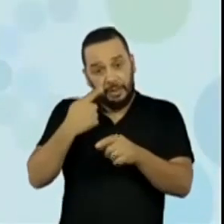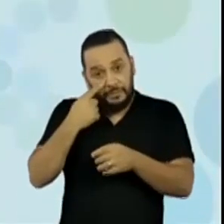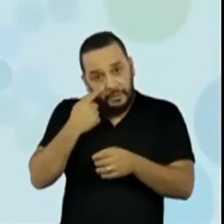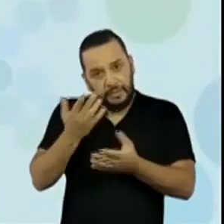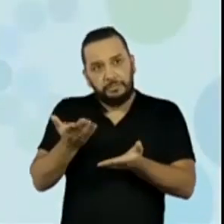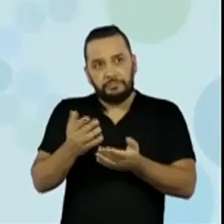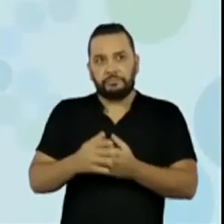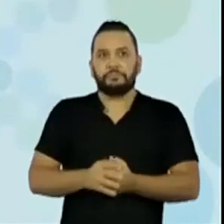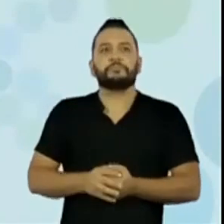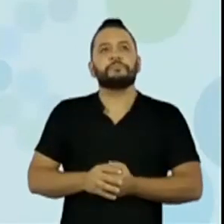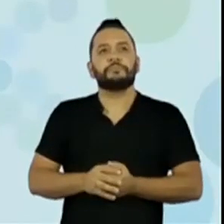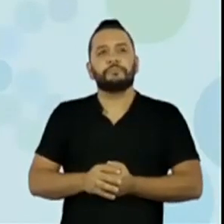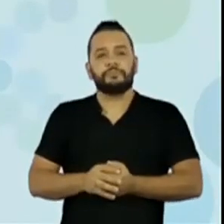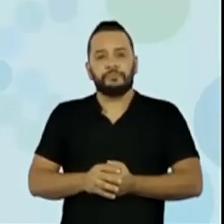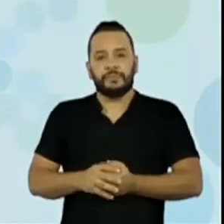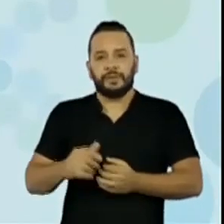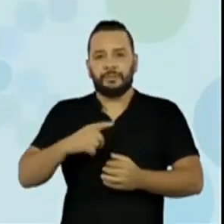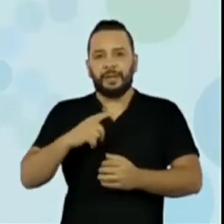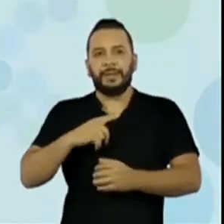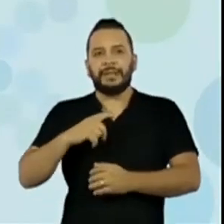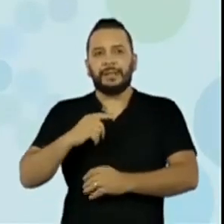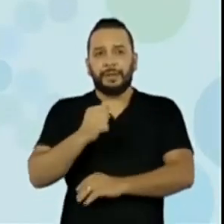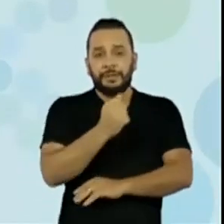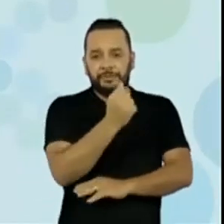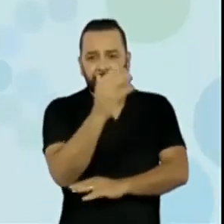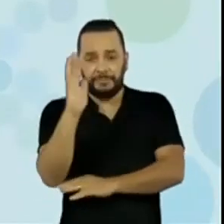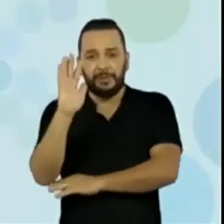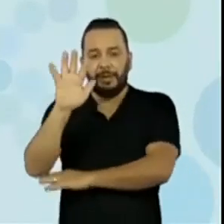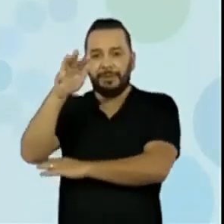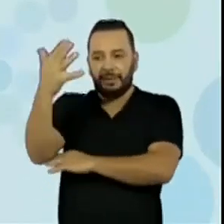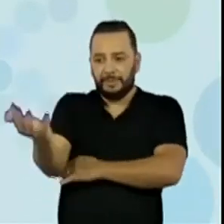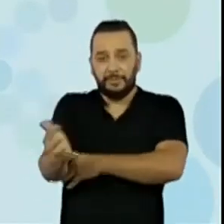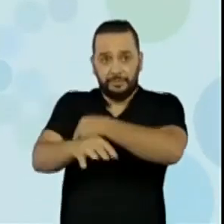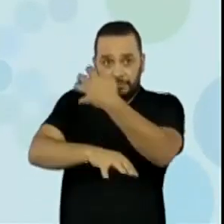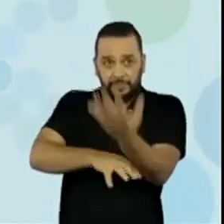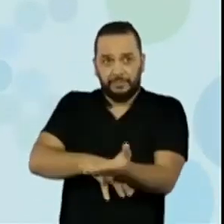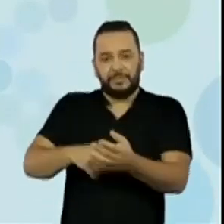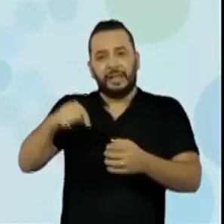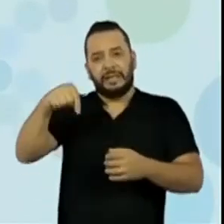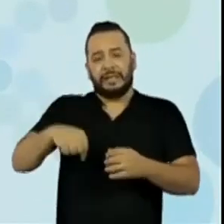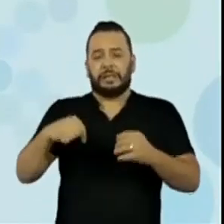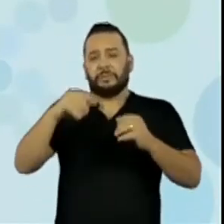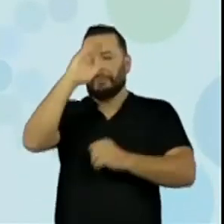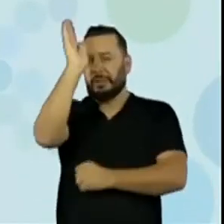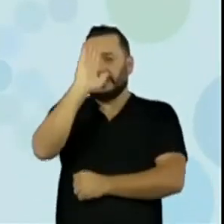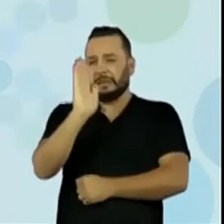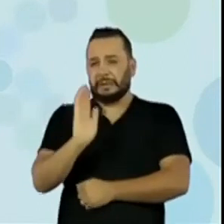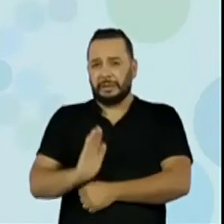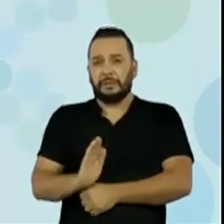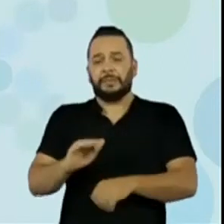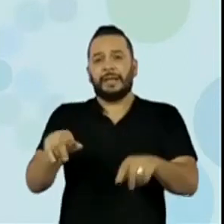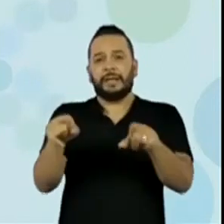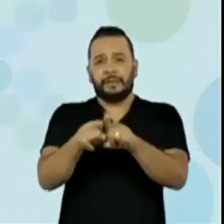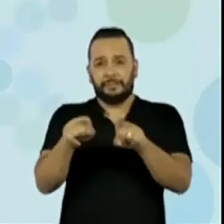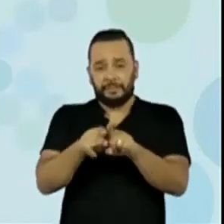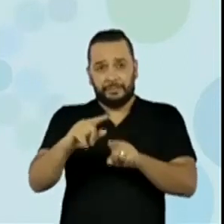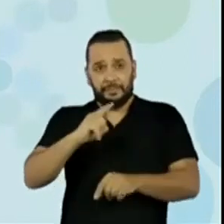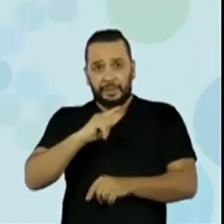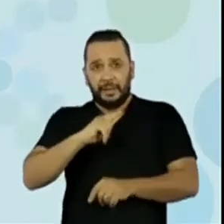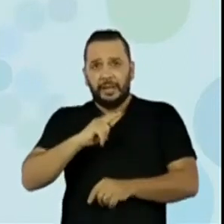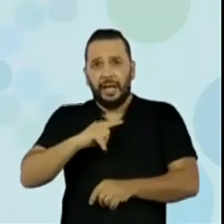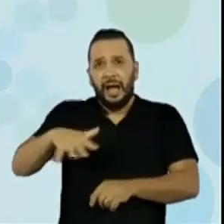Vamos lá? Desmatamento. É alarmante a situação no Brasil. sobretudo nos estados